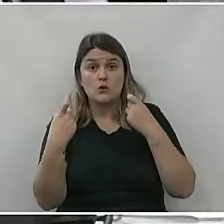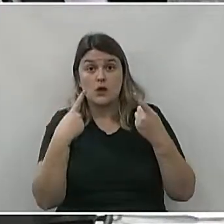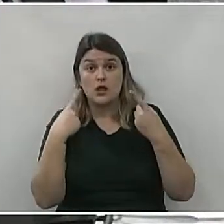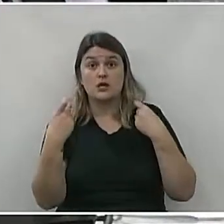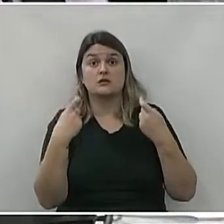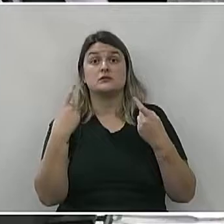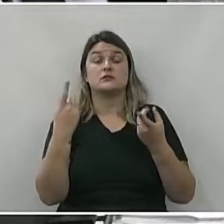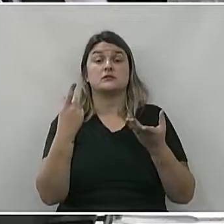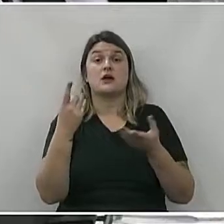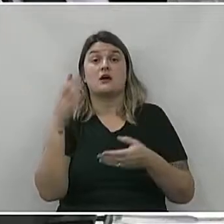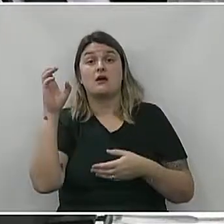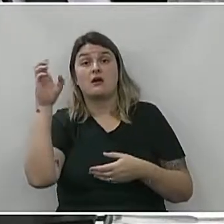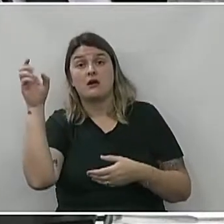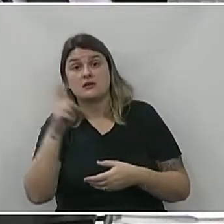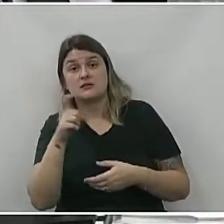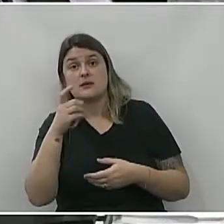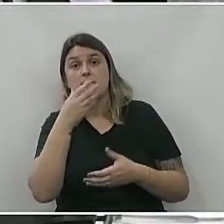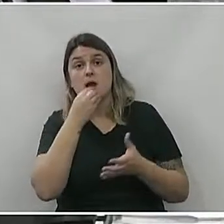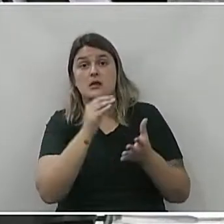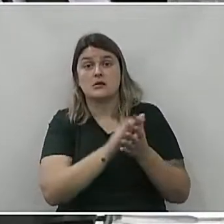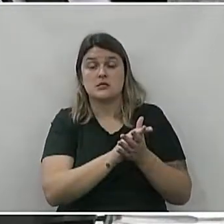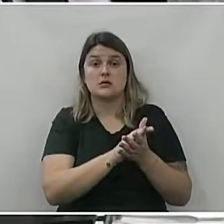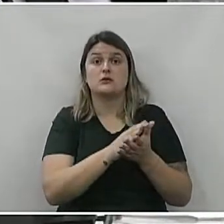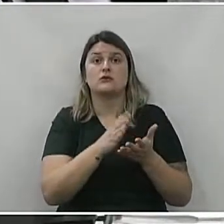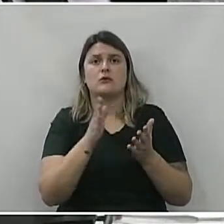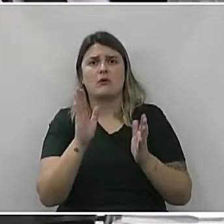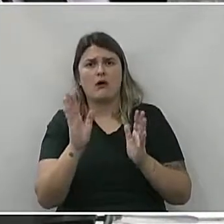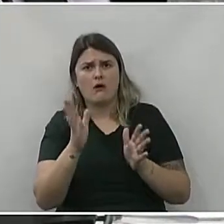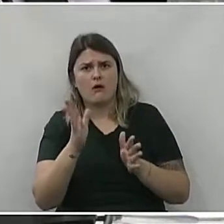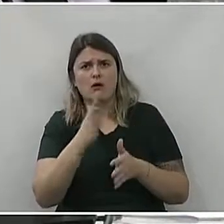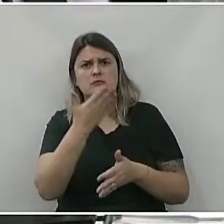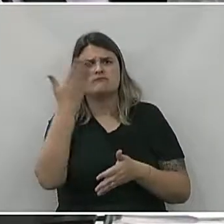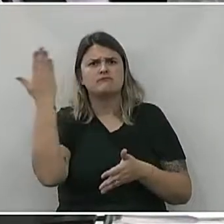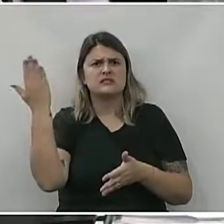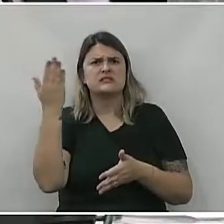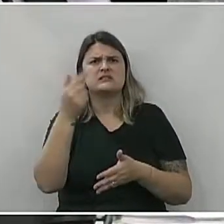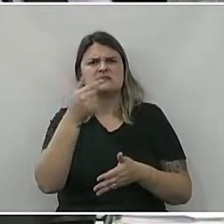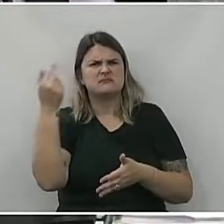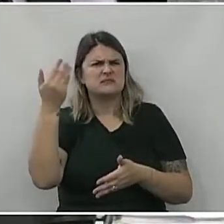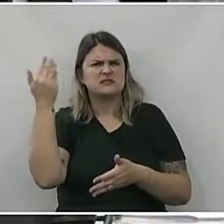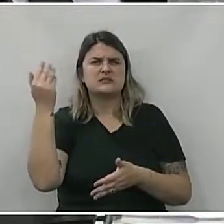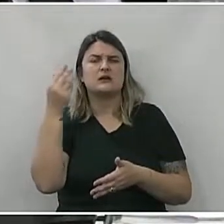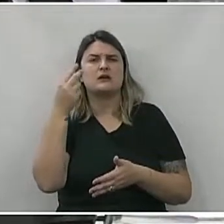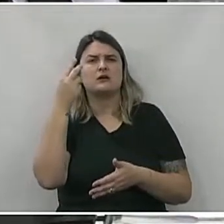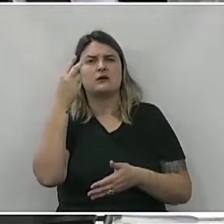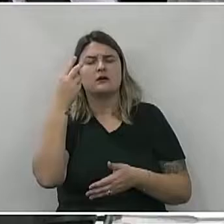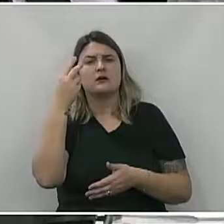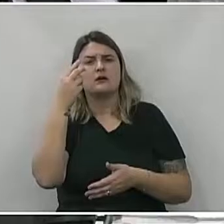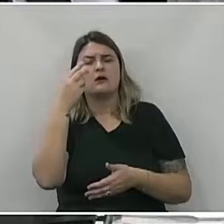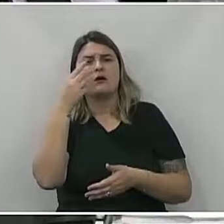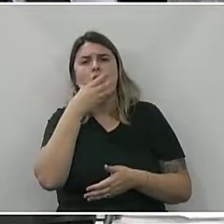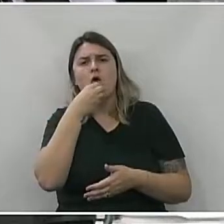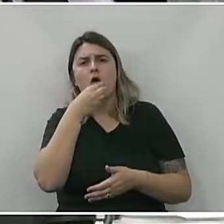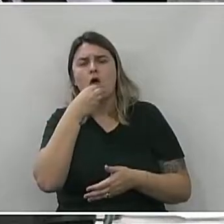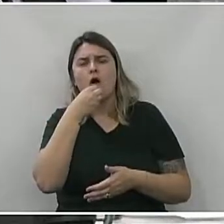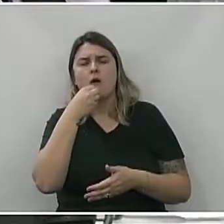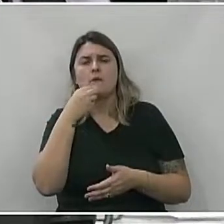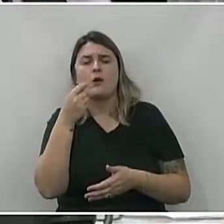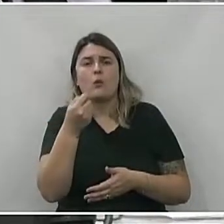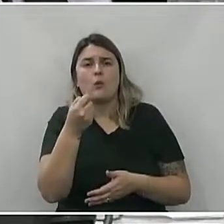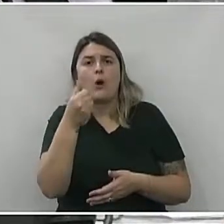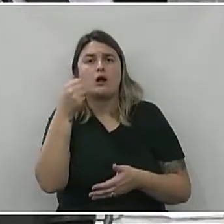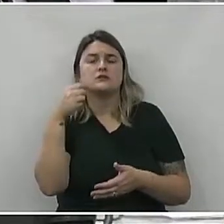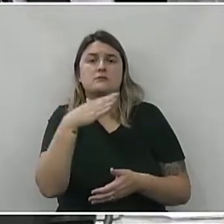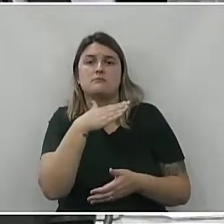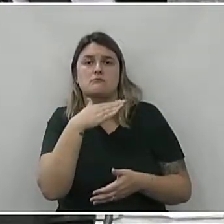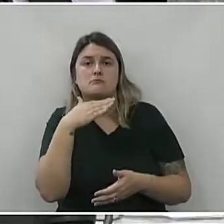ou ex-companheiros. Eu tenho uma colega, né, que ficou internada na UTI, que foi vítima de uma tentativa de feminicídio, conseguiu